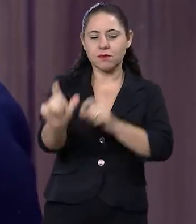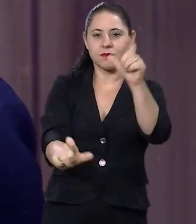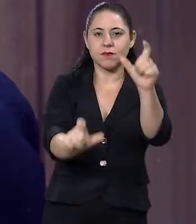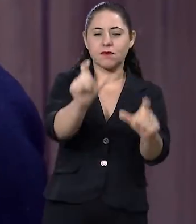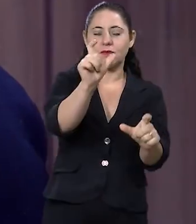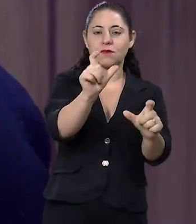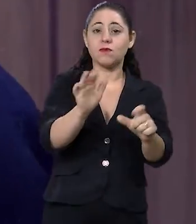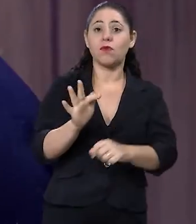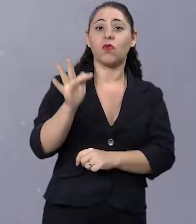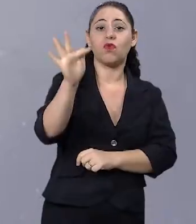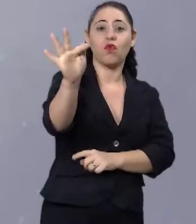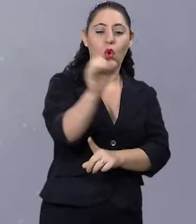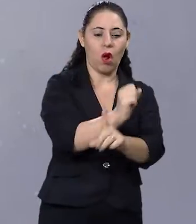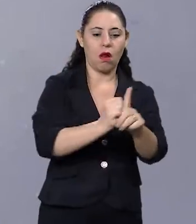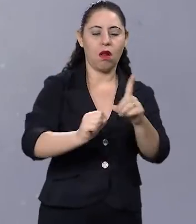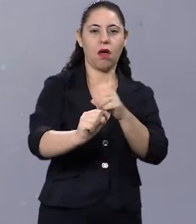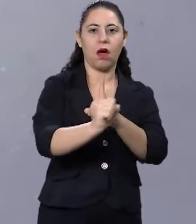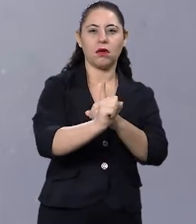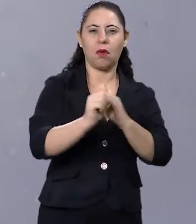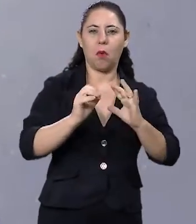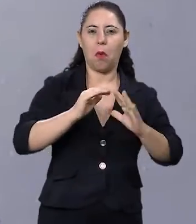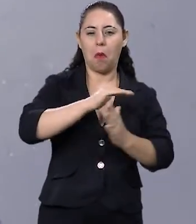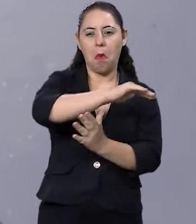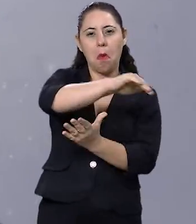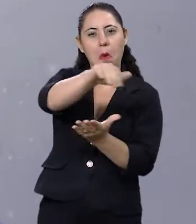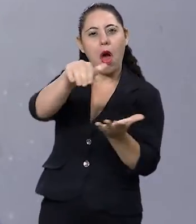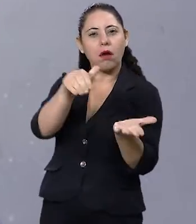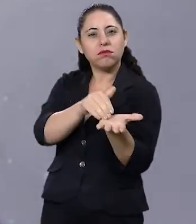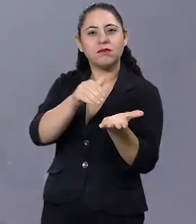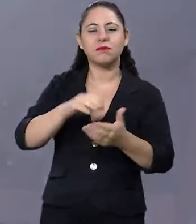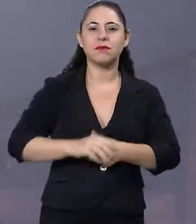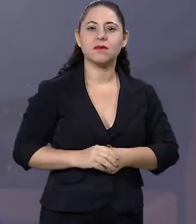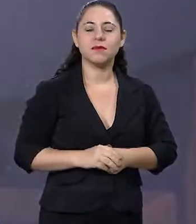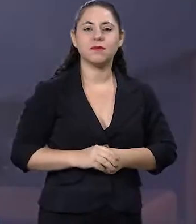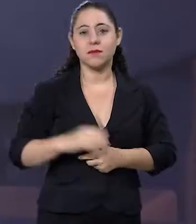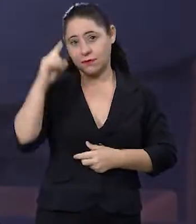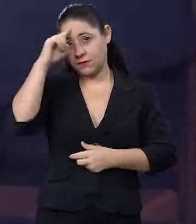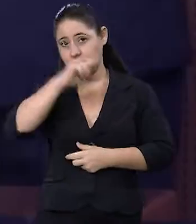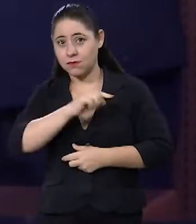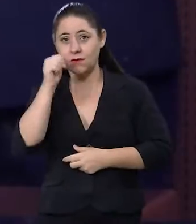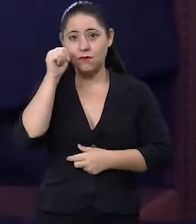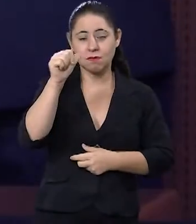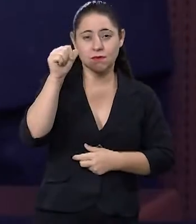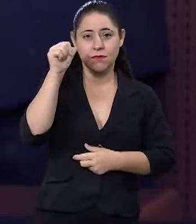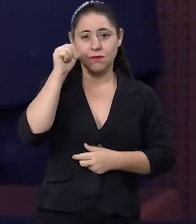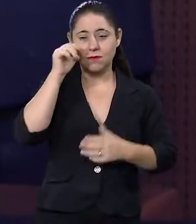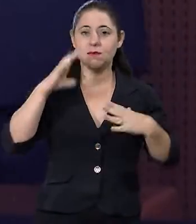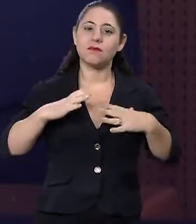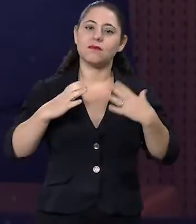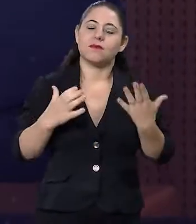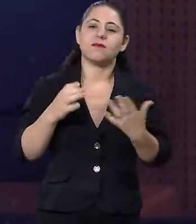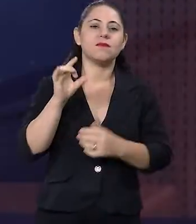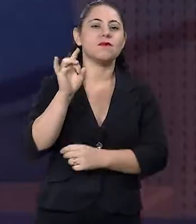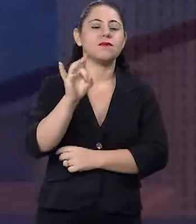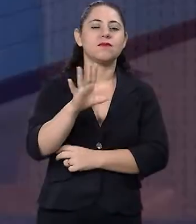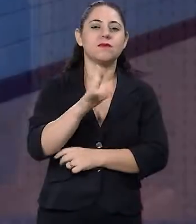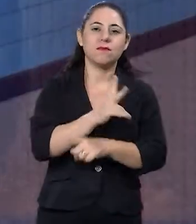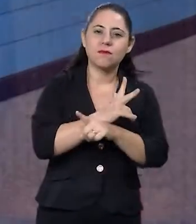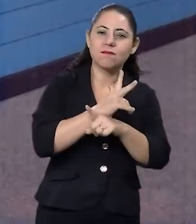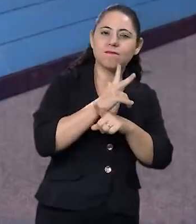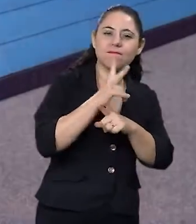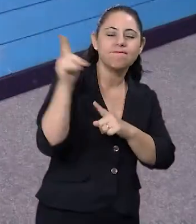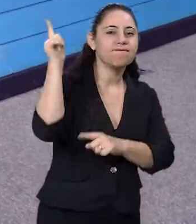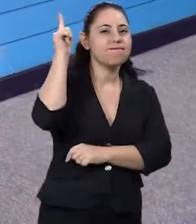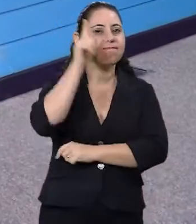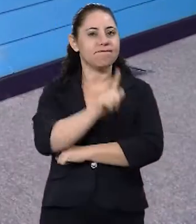indivíduos, mas o destino de sociedades inteiras. Neste Dia das Mulheres, celebramos não apenas